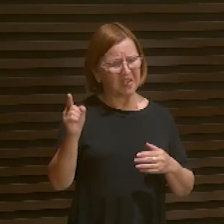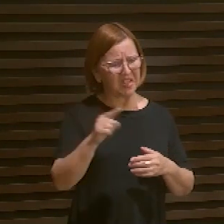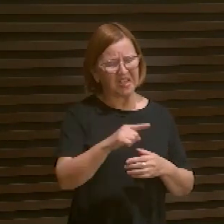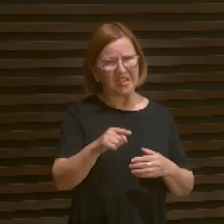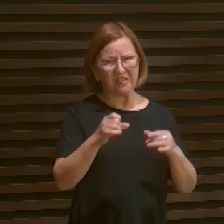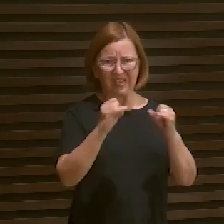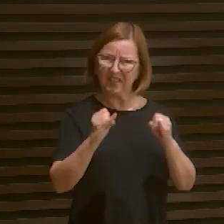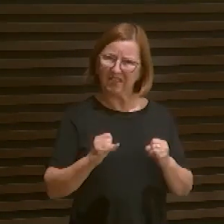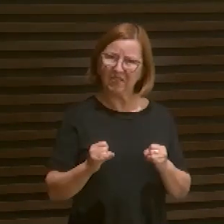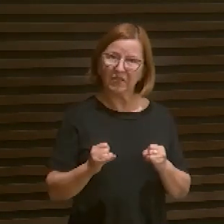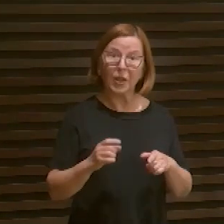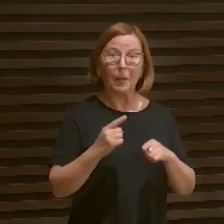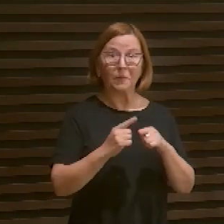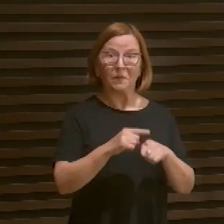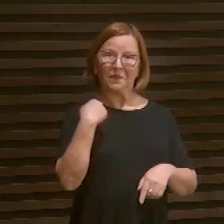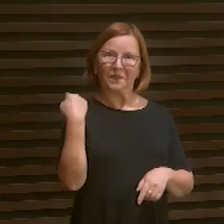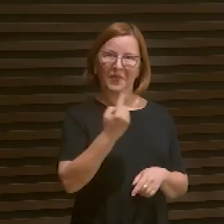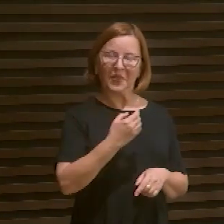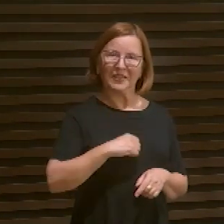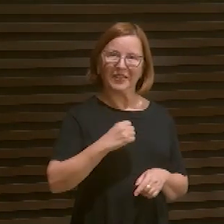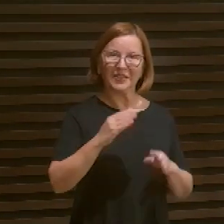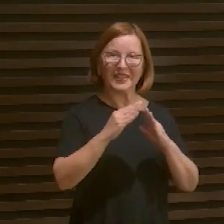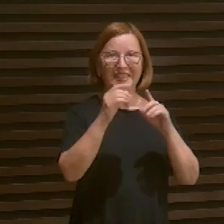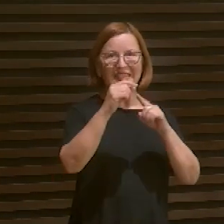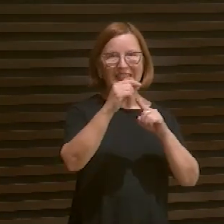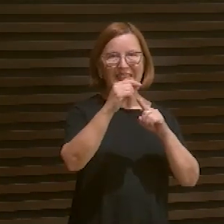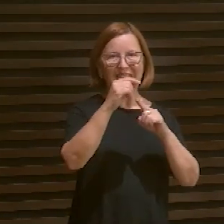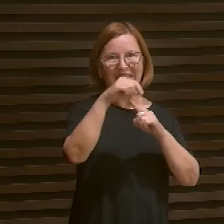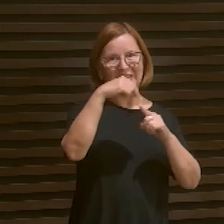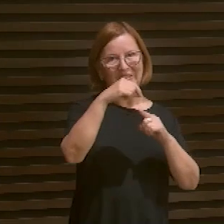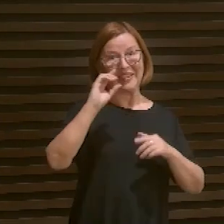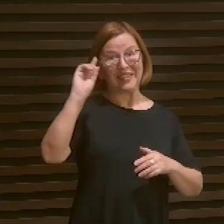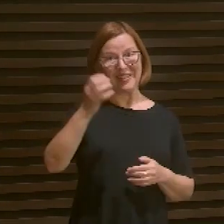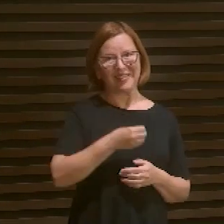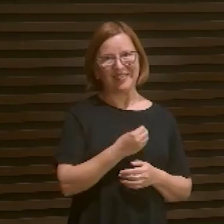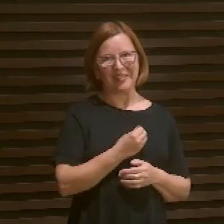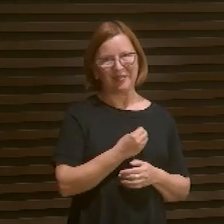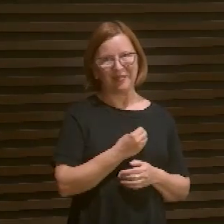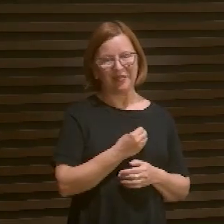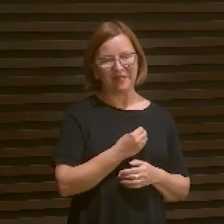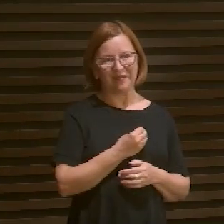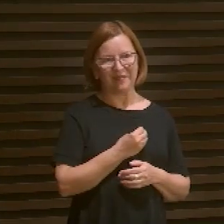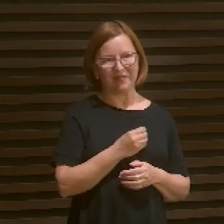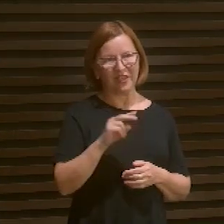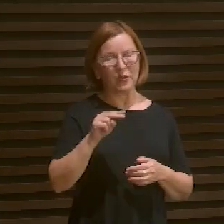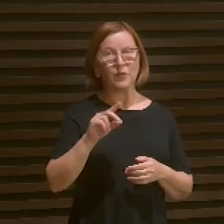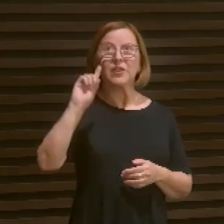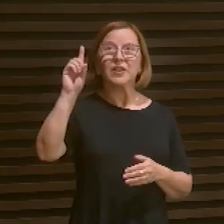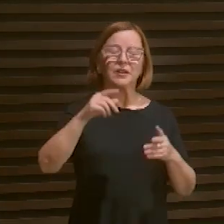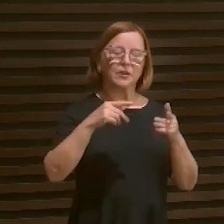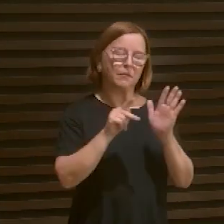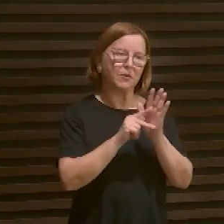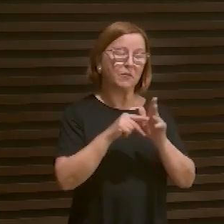nós somos santuário do Deus vivente. Como ele próprio